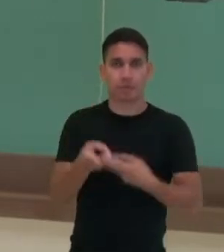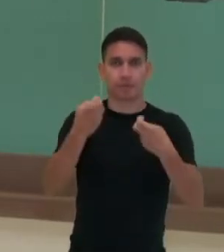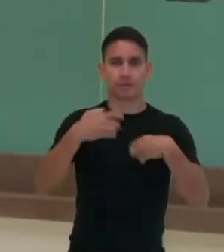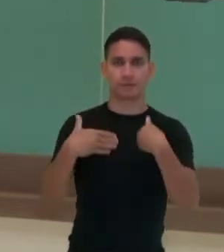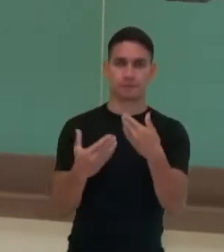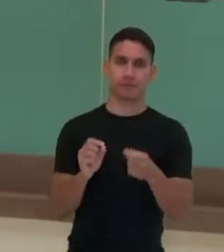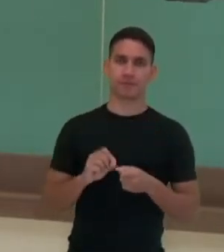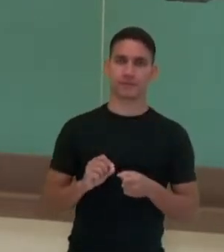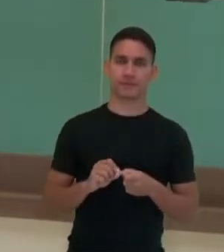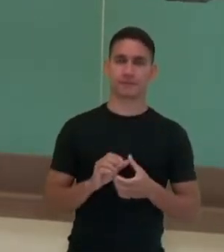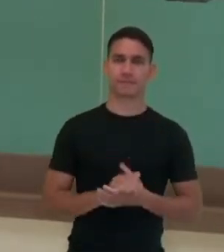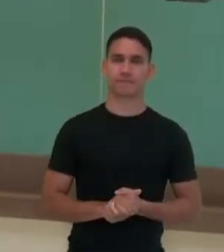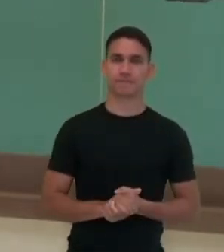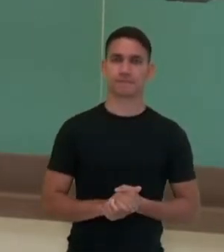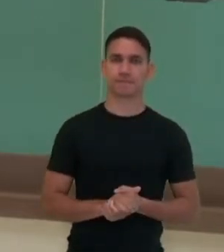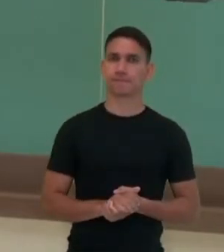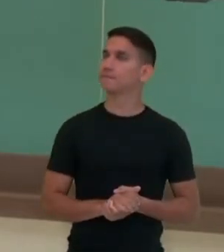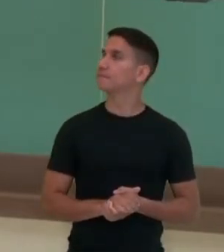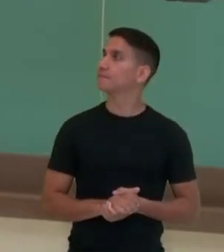desenvolver.